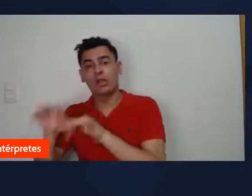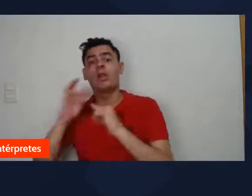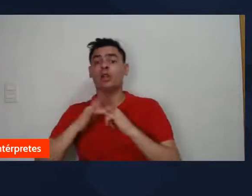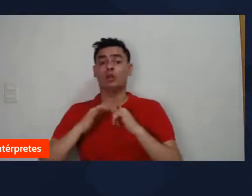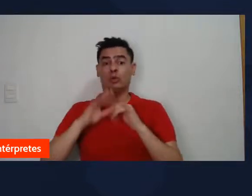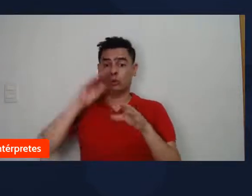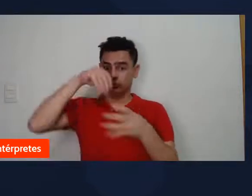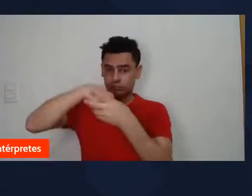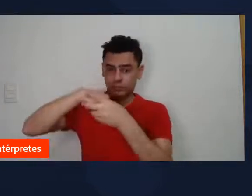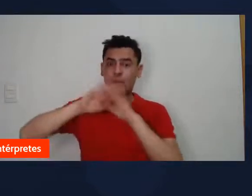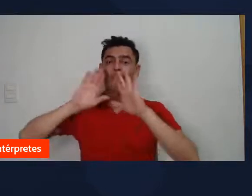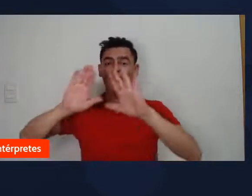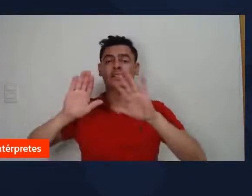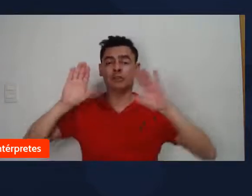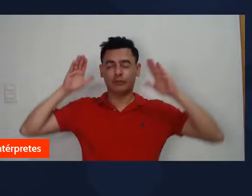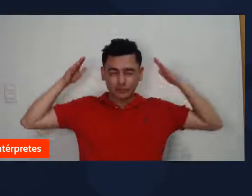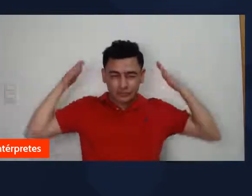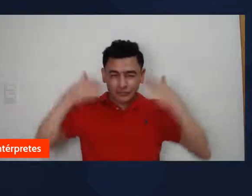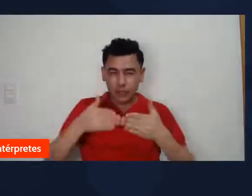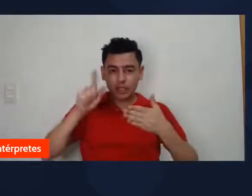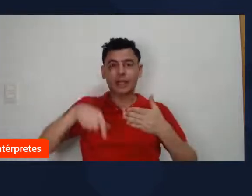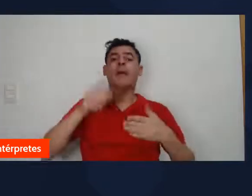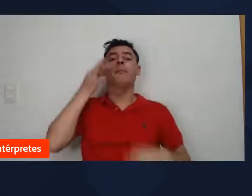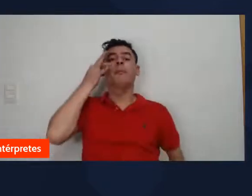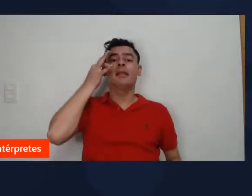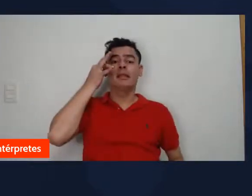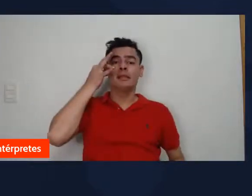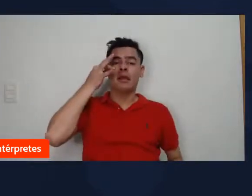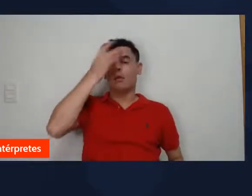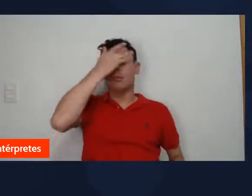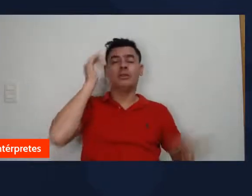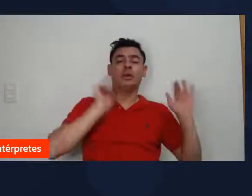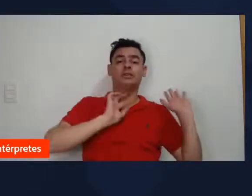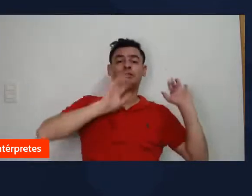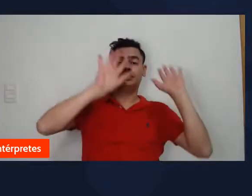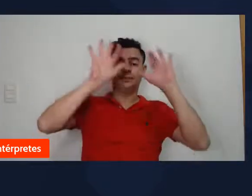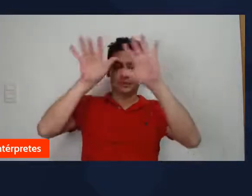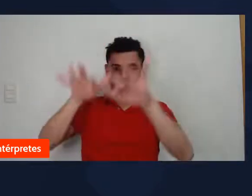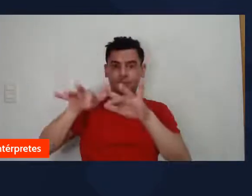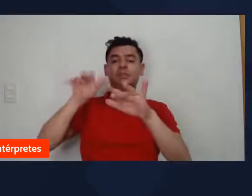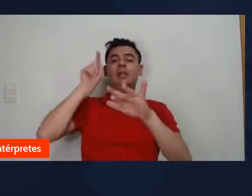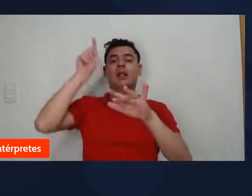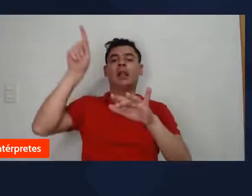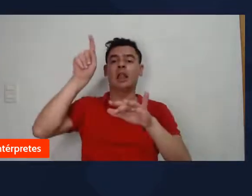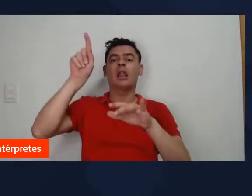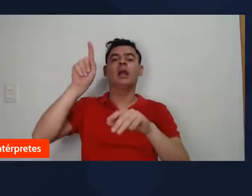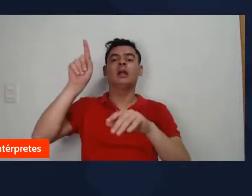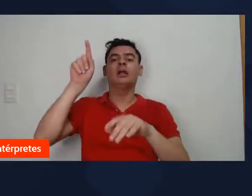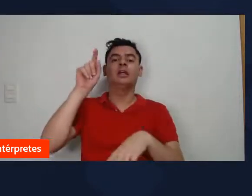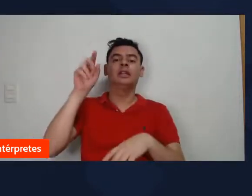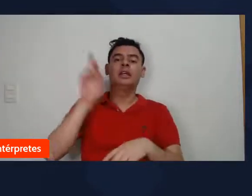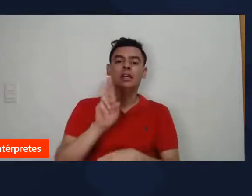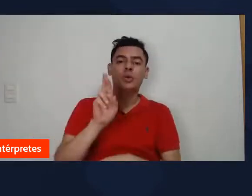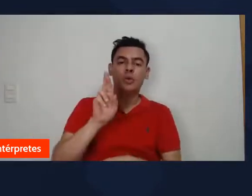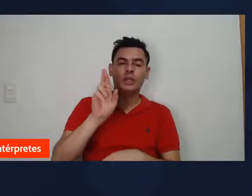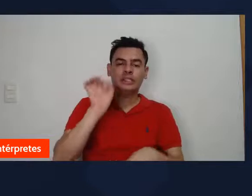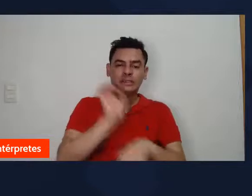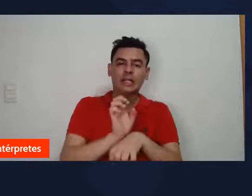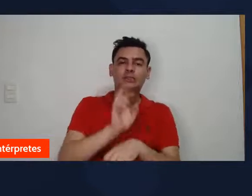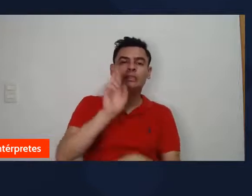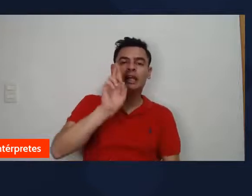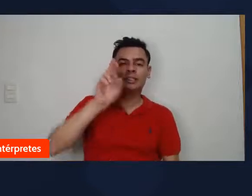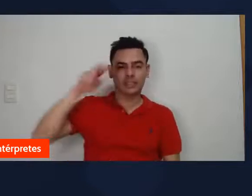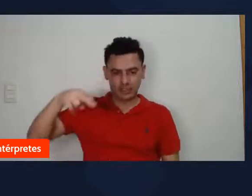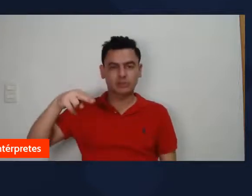mas o foco vai ser presencial lá na capital do Rio Grande do Norte. Quem